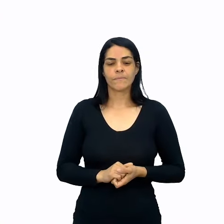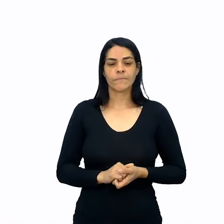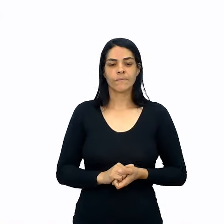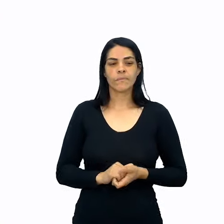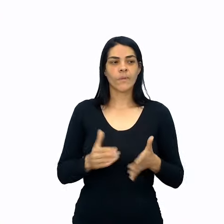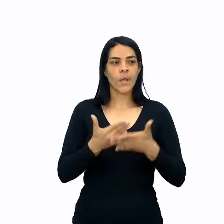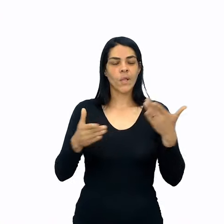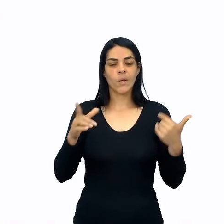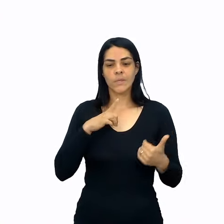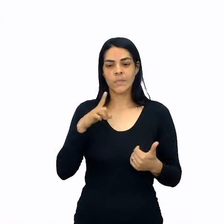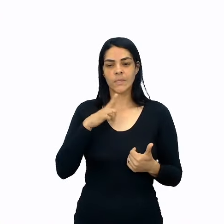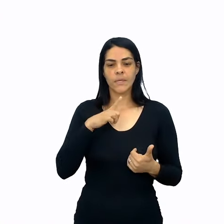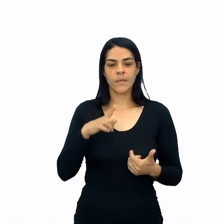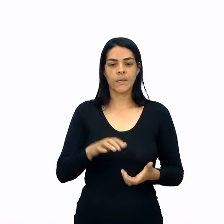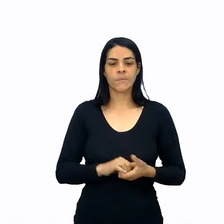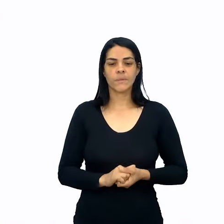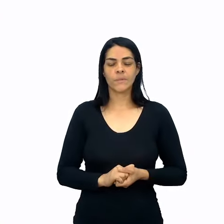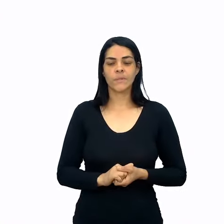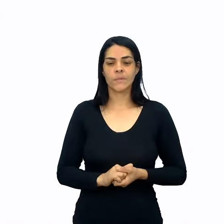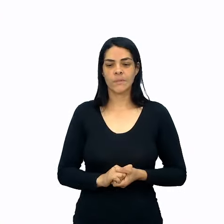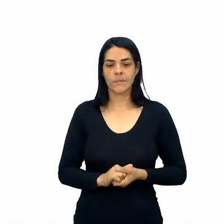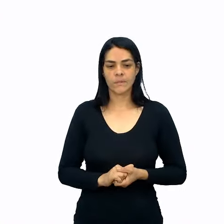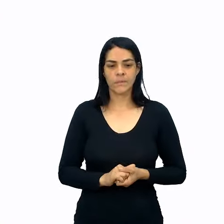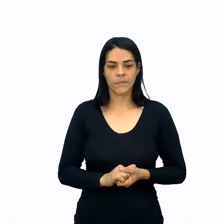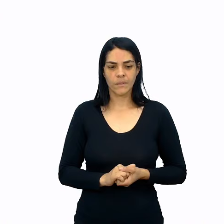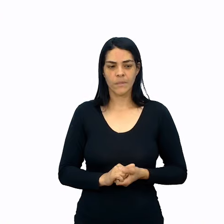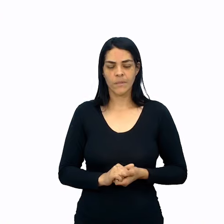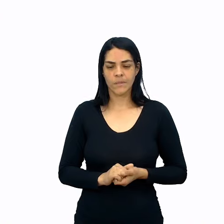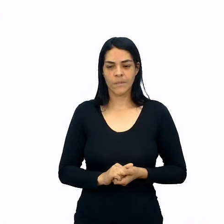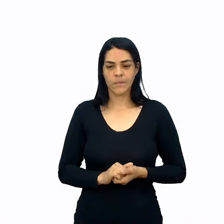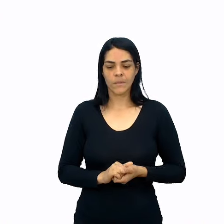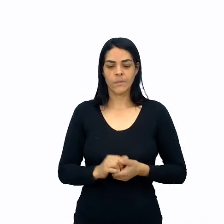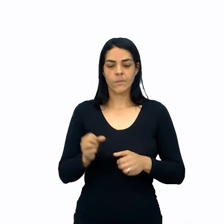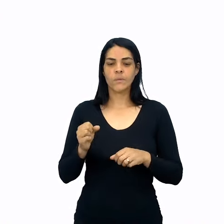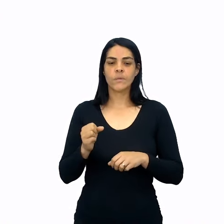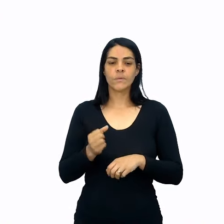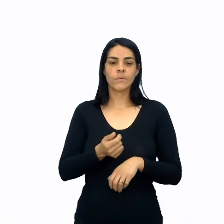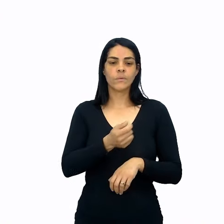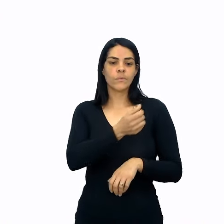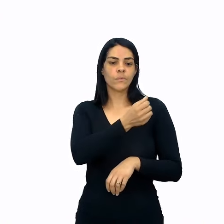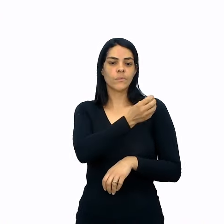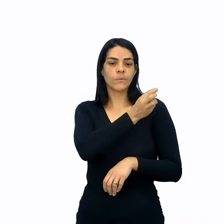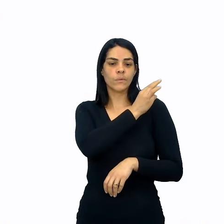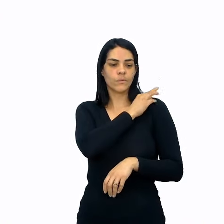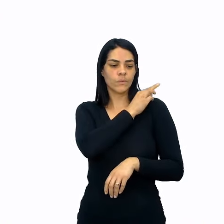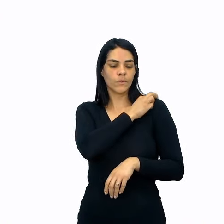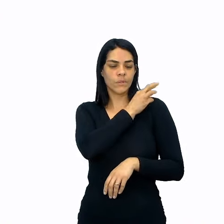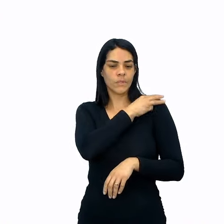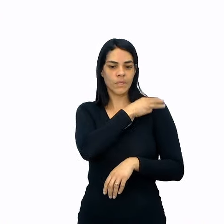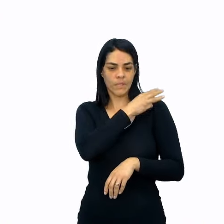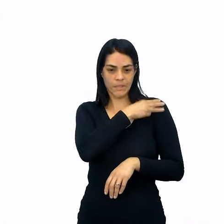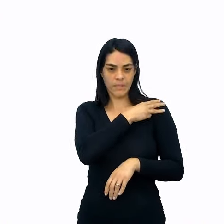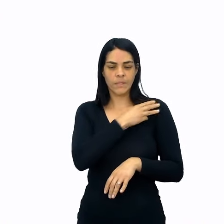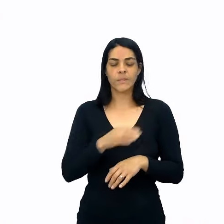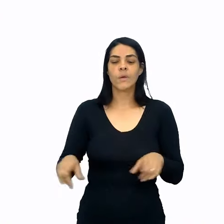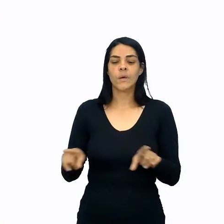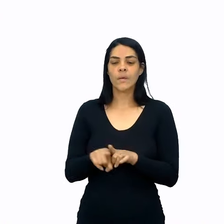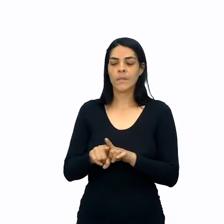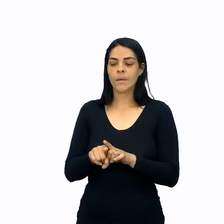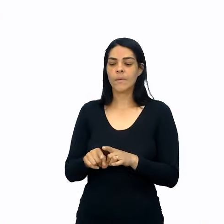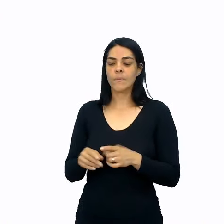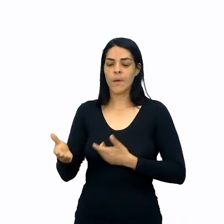aqui nesses anos finais que nós estamos tratando, bem como o gênero tratado